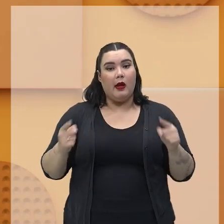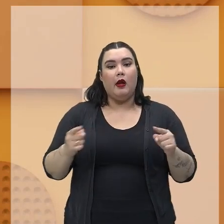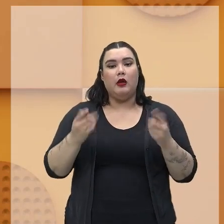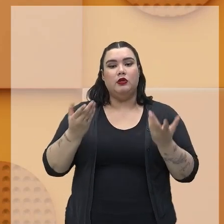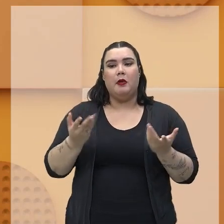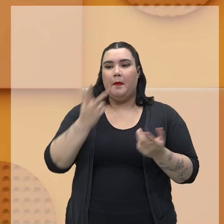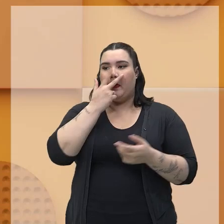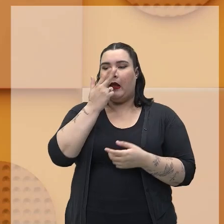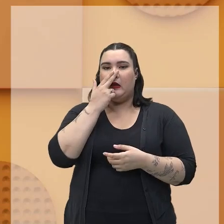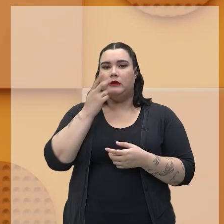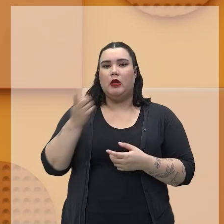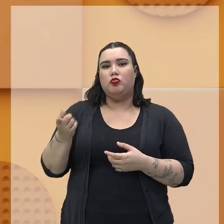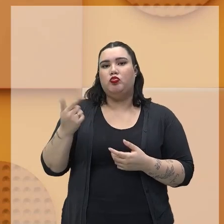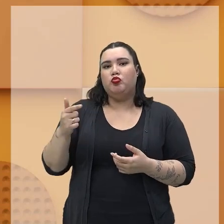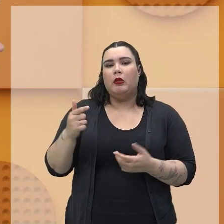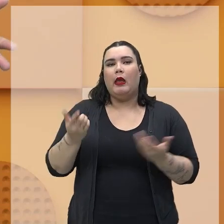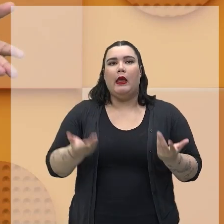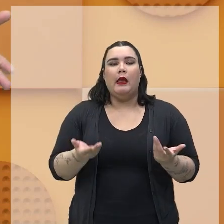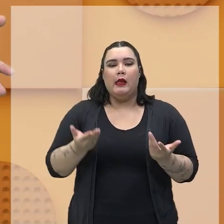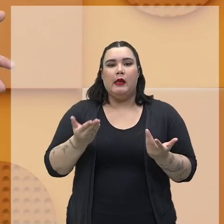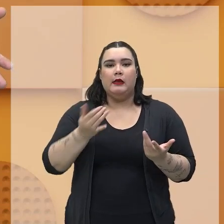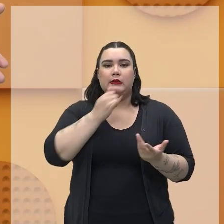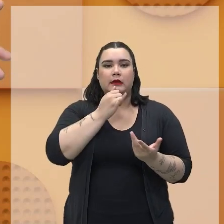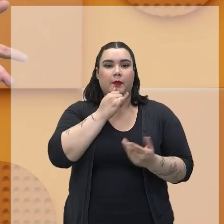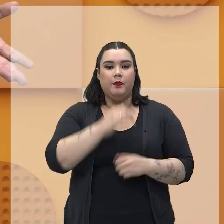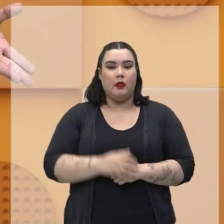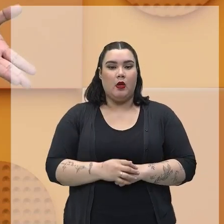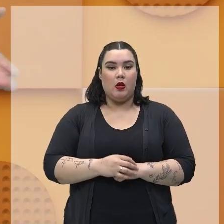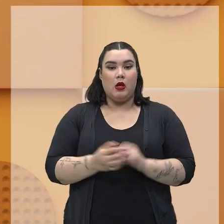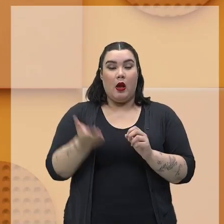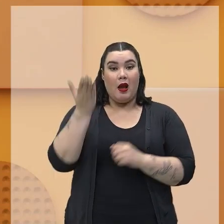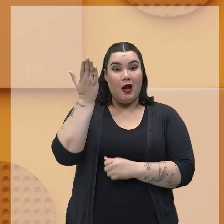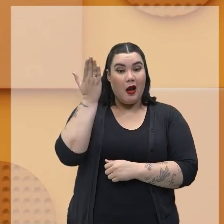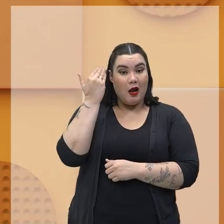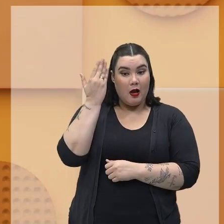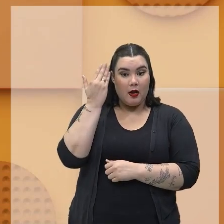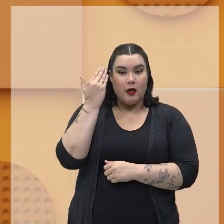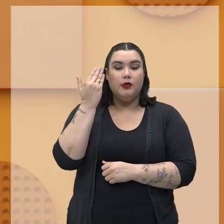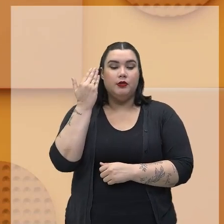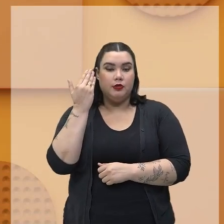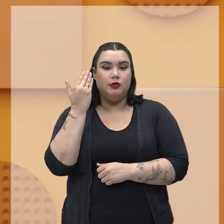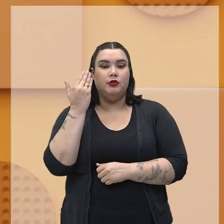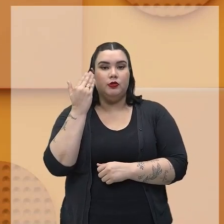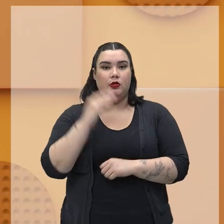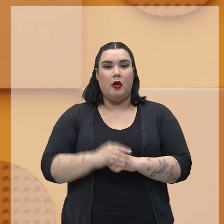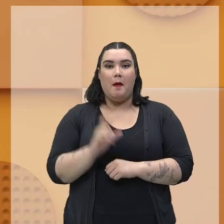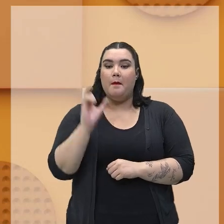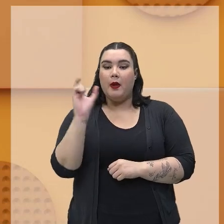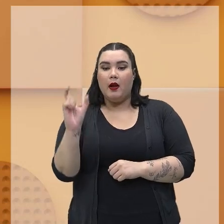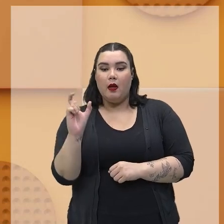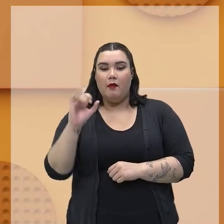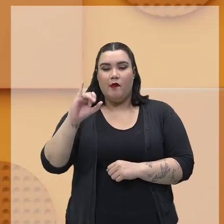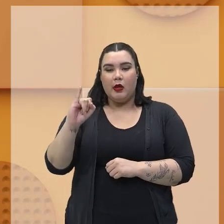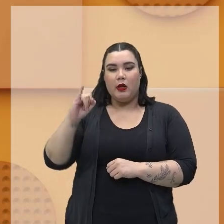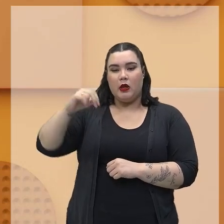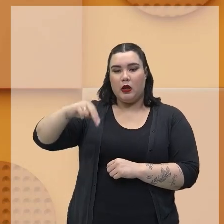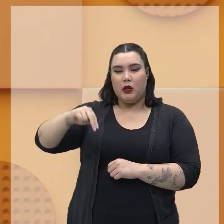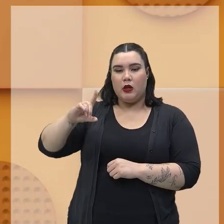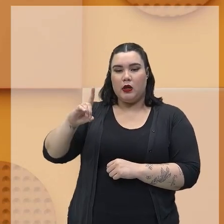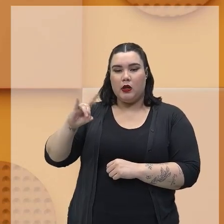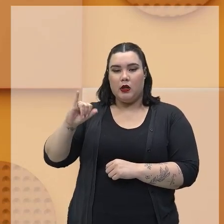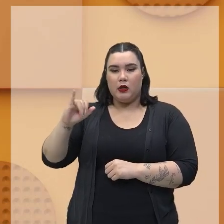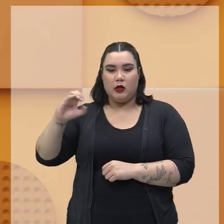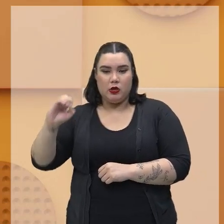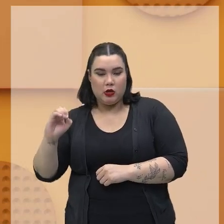algo abstrato. Quando a gente fala de índio, até porque, galera, prestem atenção, esse termo, durante muitos anos,